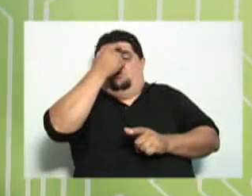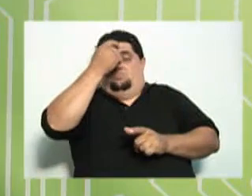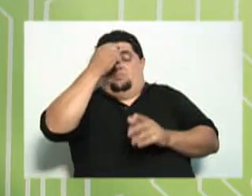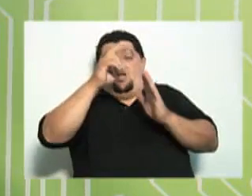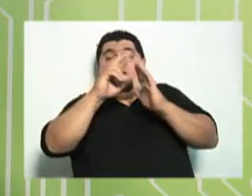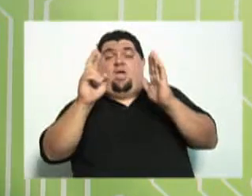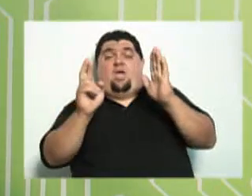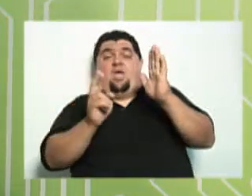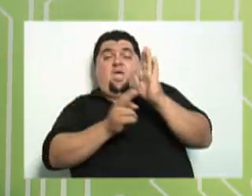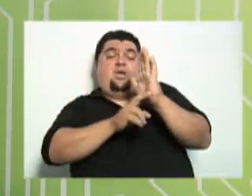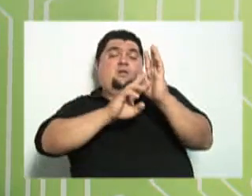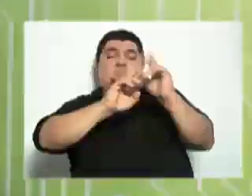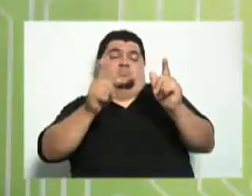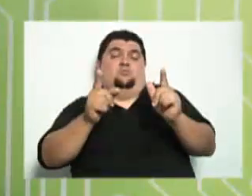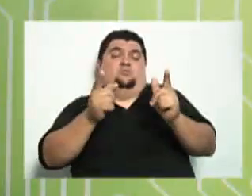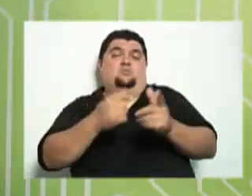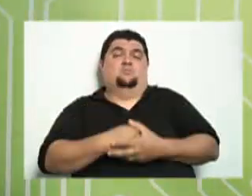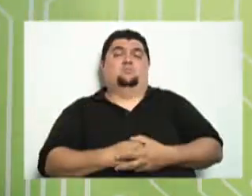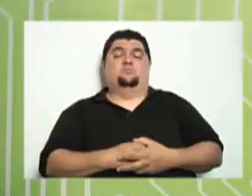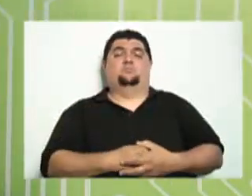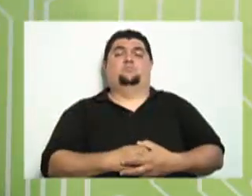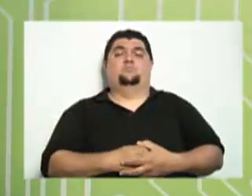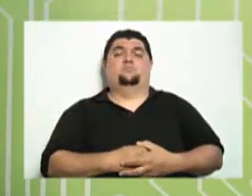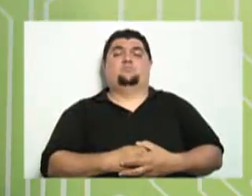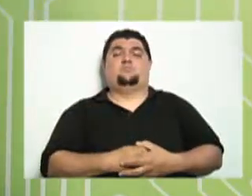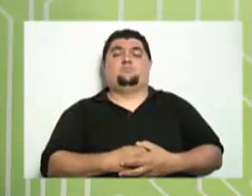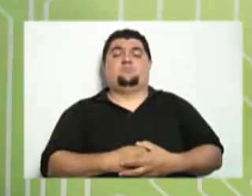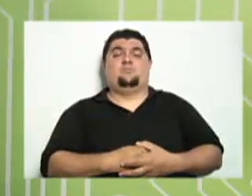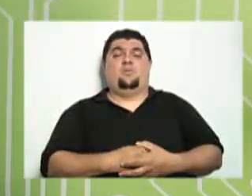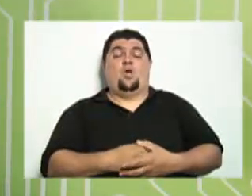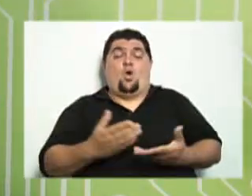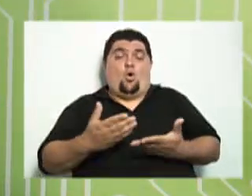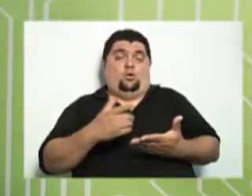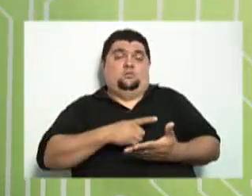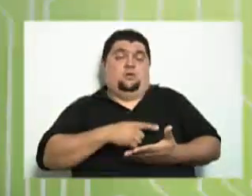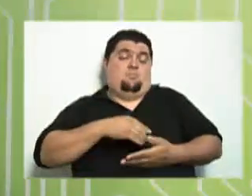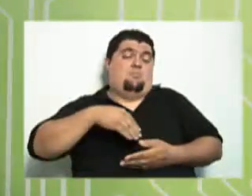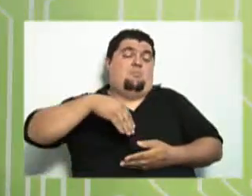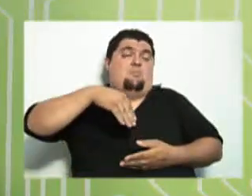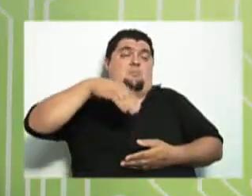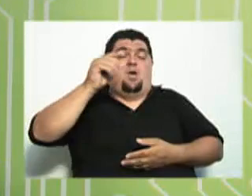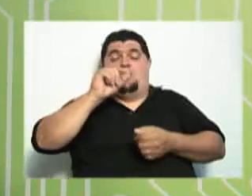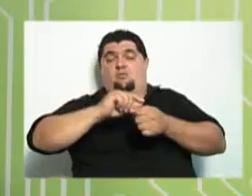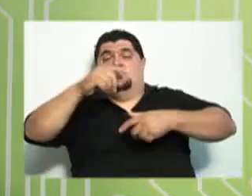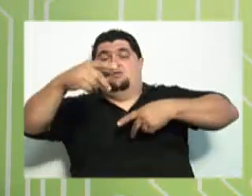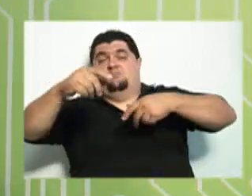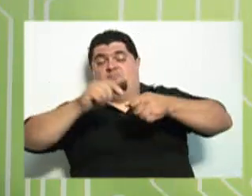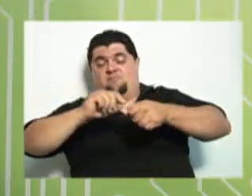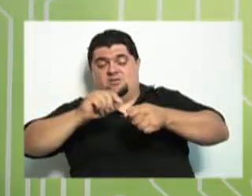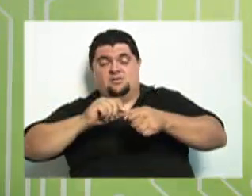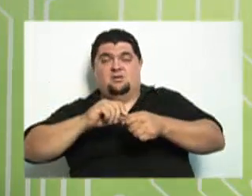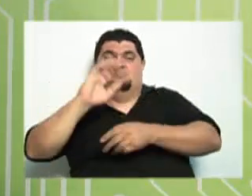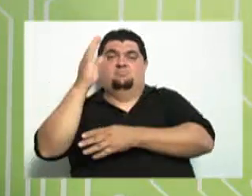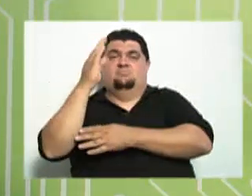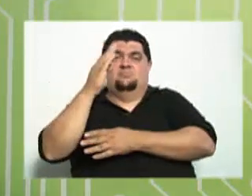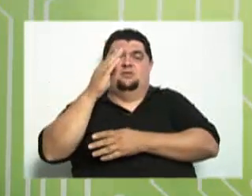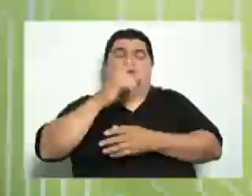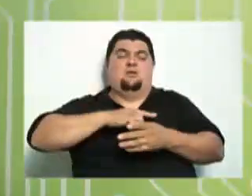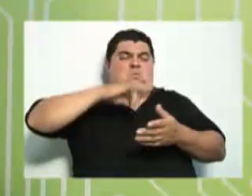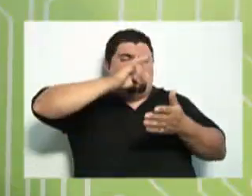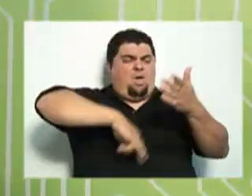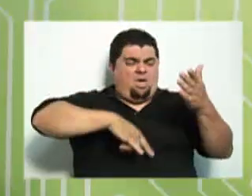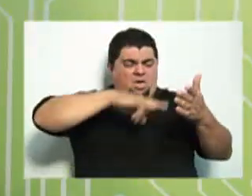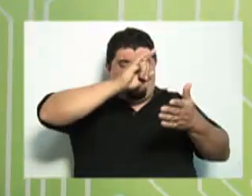regras. A gente tem hoje mais coisas que têm que ser feitas, né, para se conseguir explorar a madeira, mais certificados,